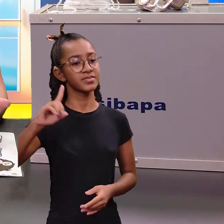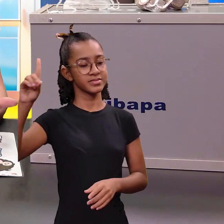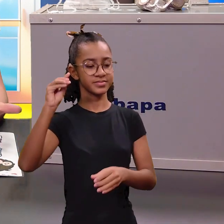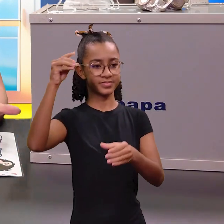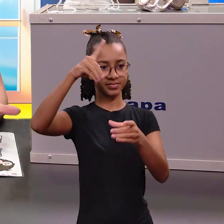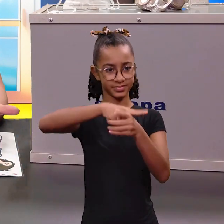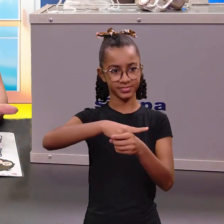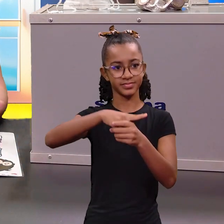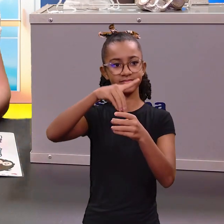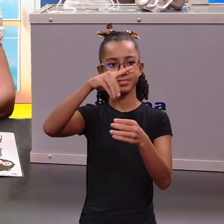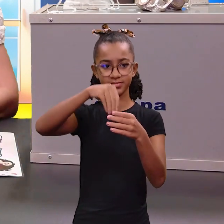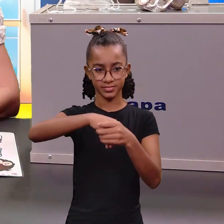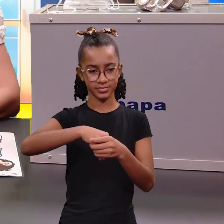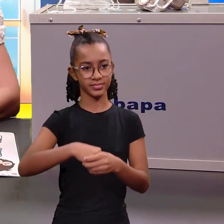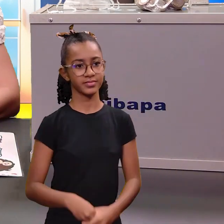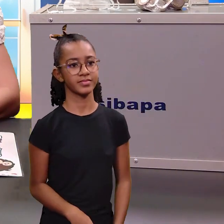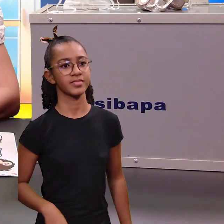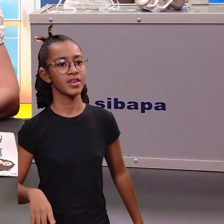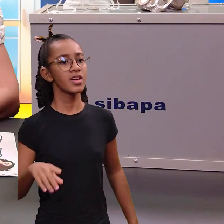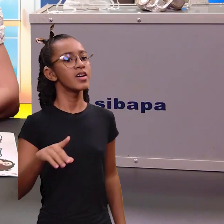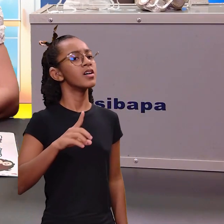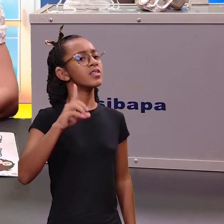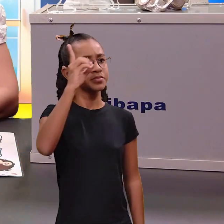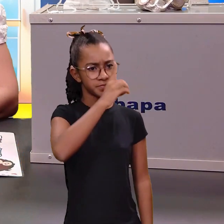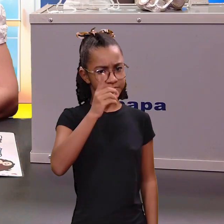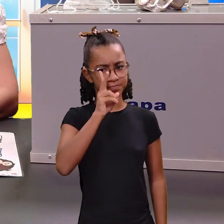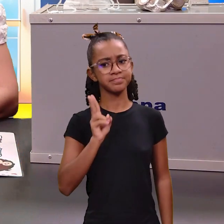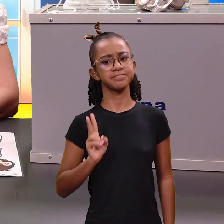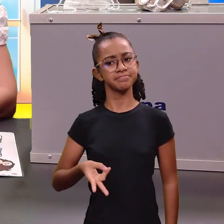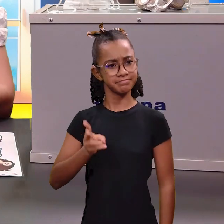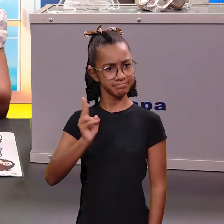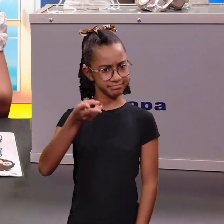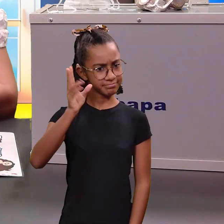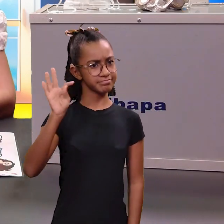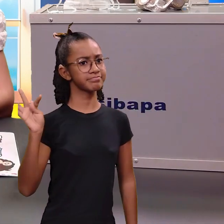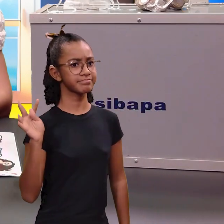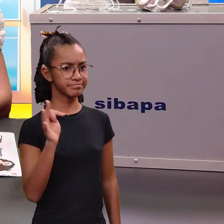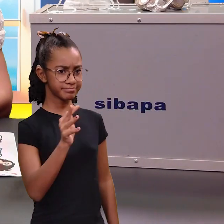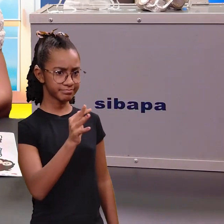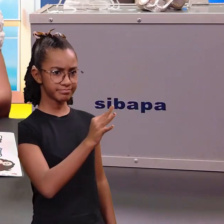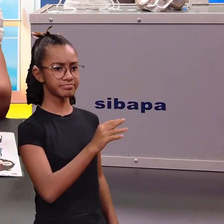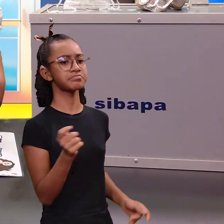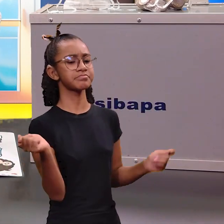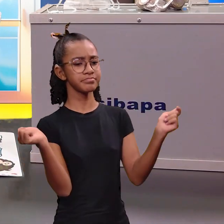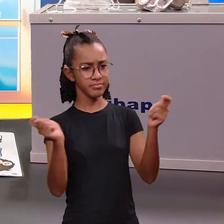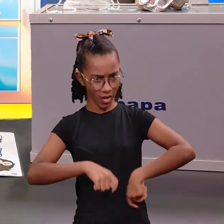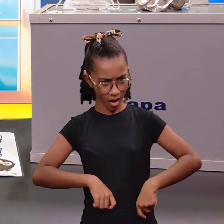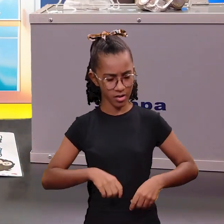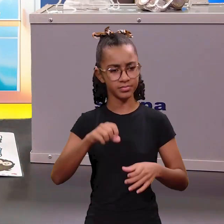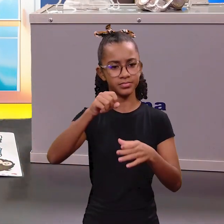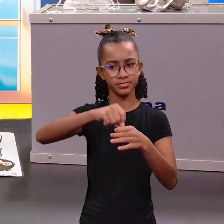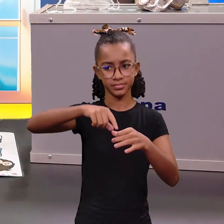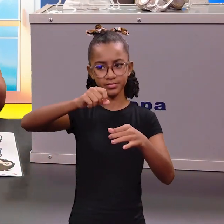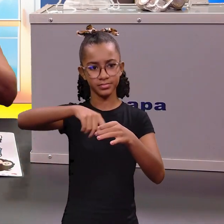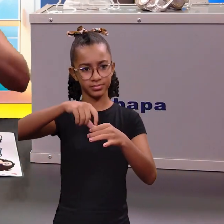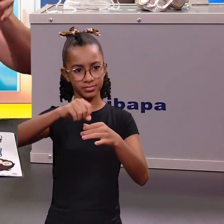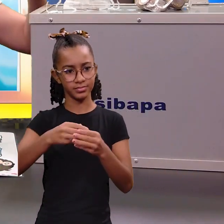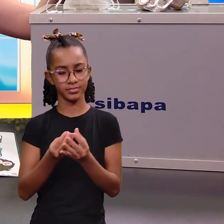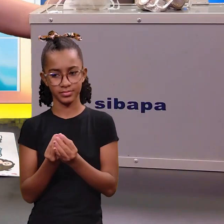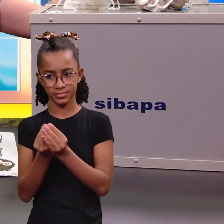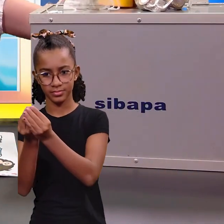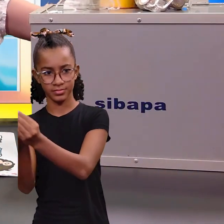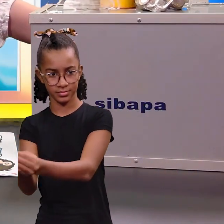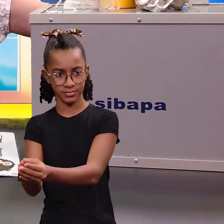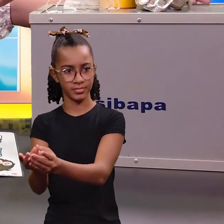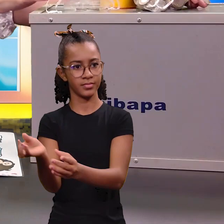das nossas ofertas. Todos os domingos no Trilhar, nós podemos levar as nossas ofertas dentro dos nossos cofrinhos e